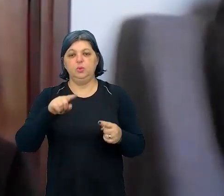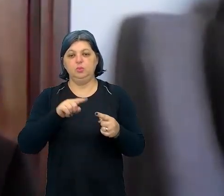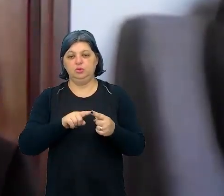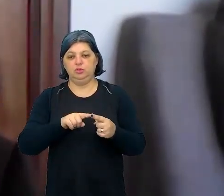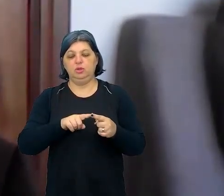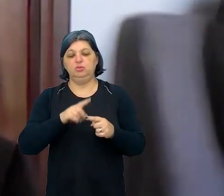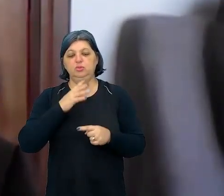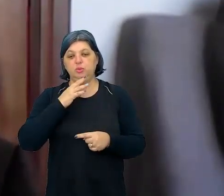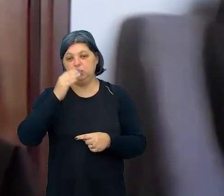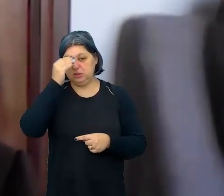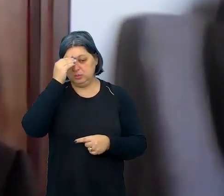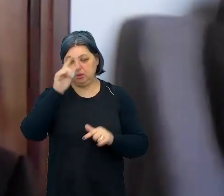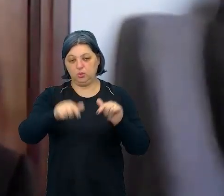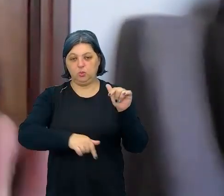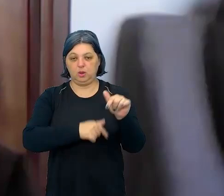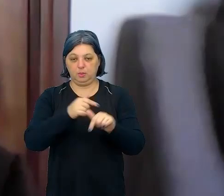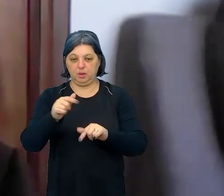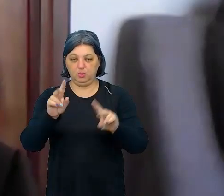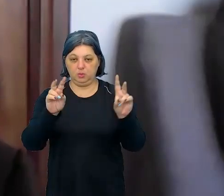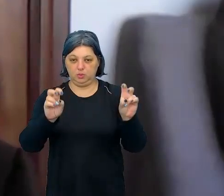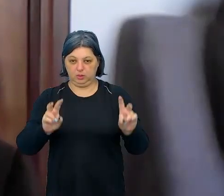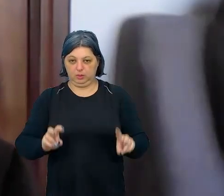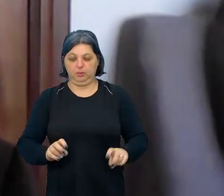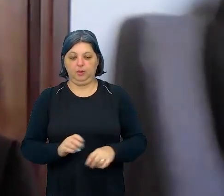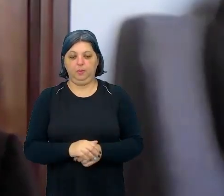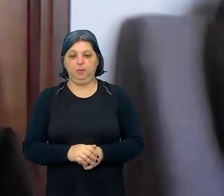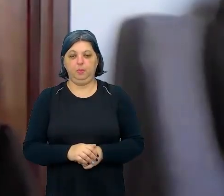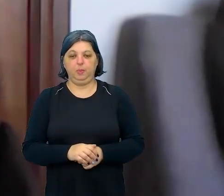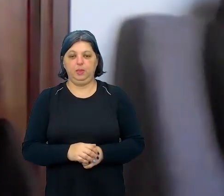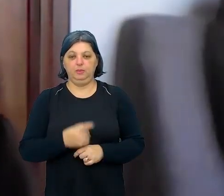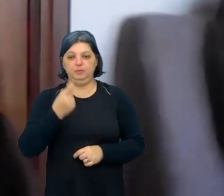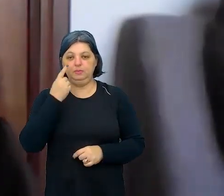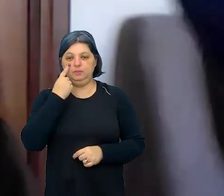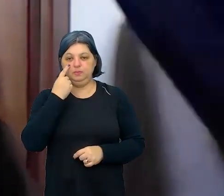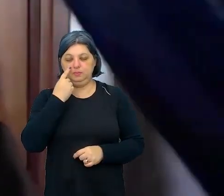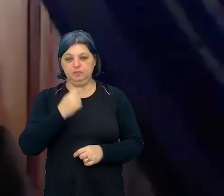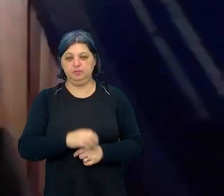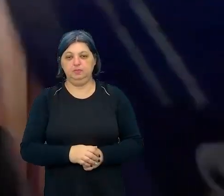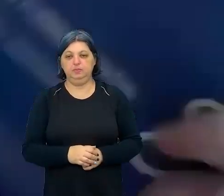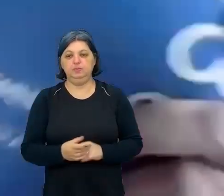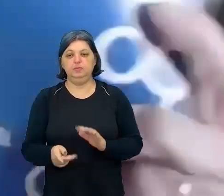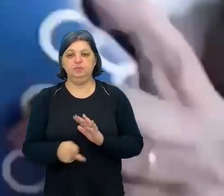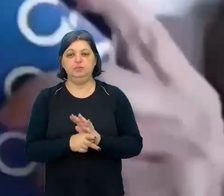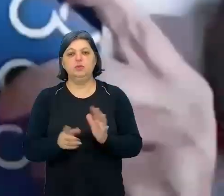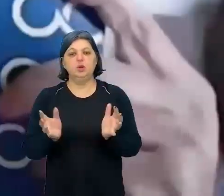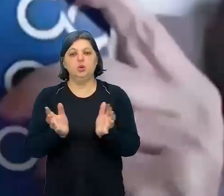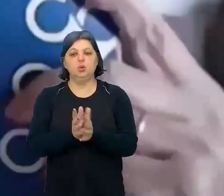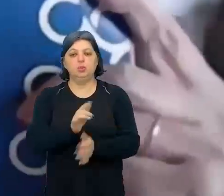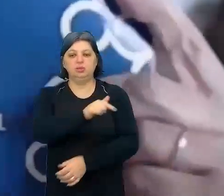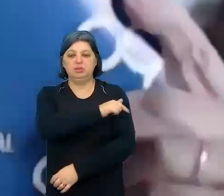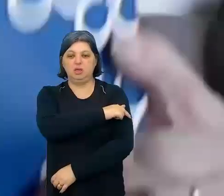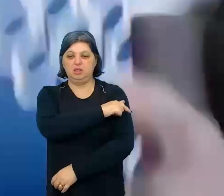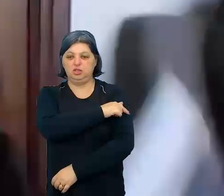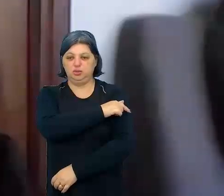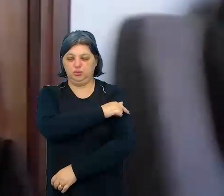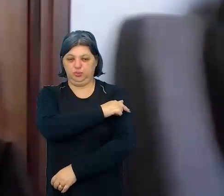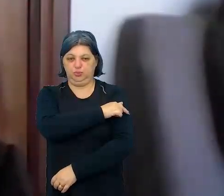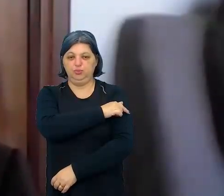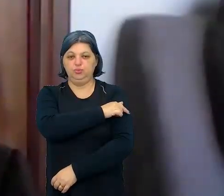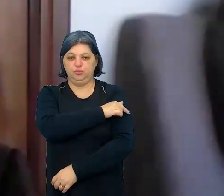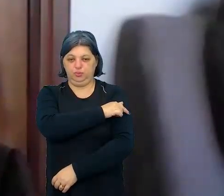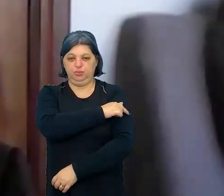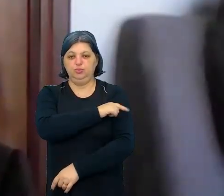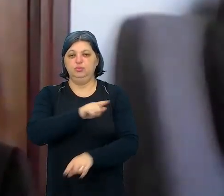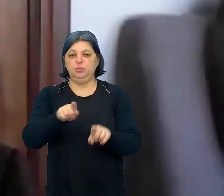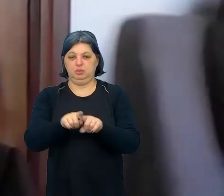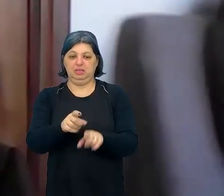conhecimento que eu estou trabalhando, tá? Que a gente vai mostrar um pouquinho. Quem está aí com o 7º ano, né? Quem é professor do 7º ano, também é